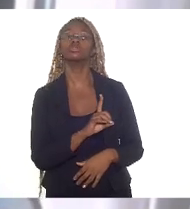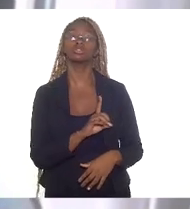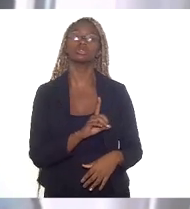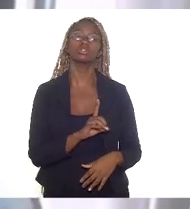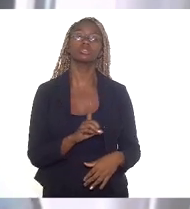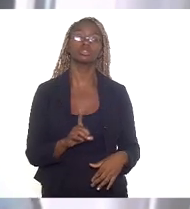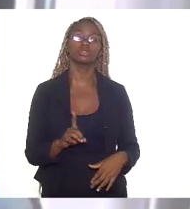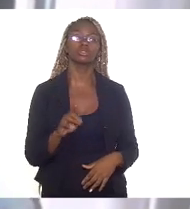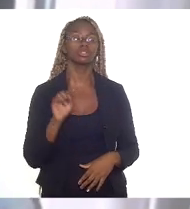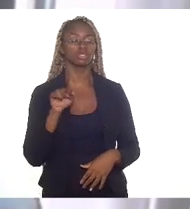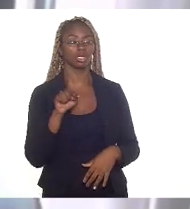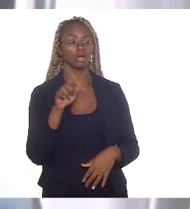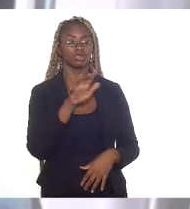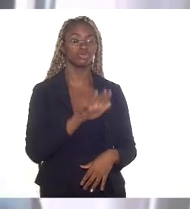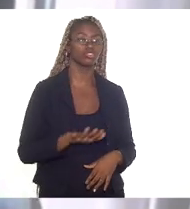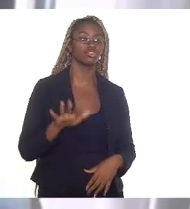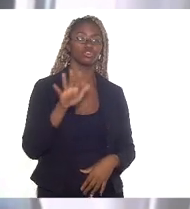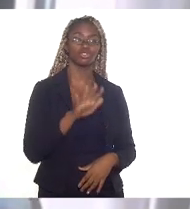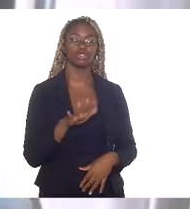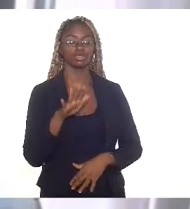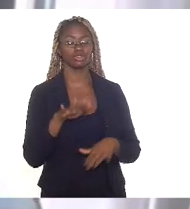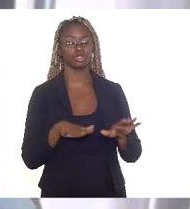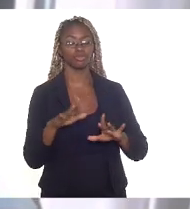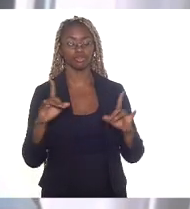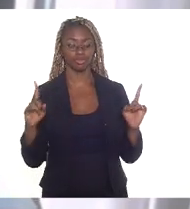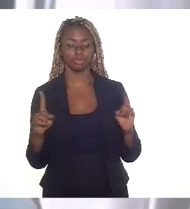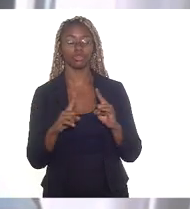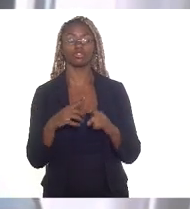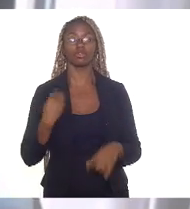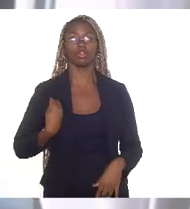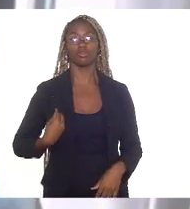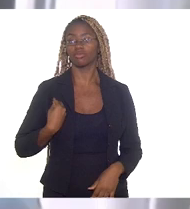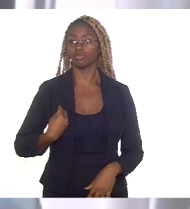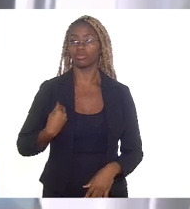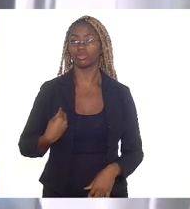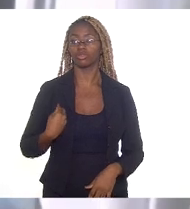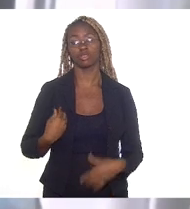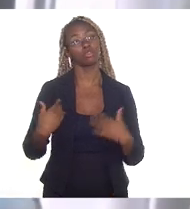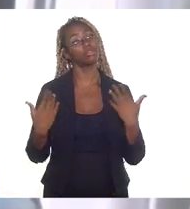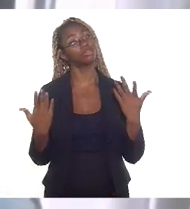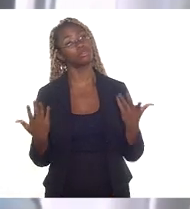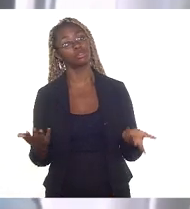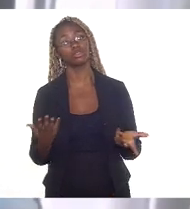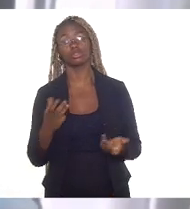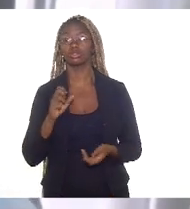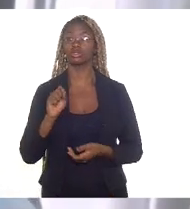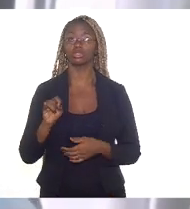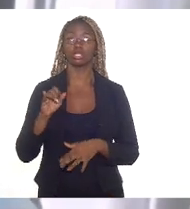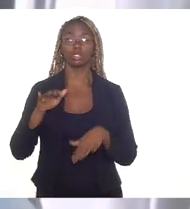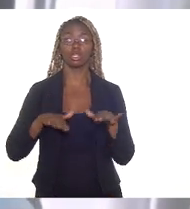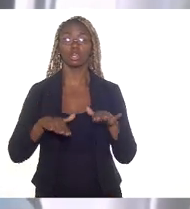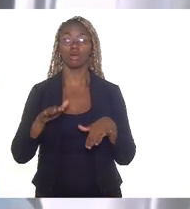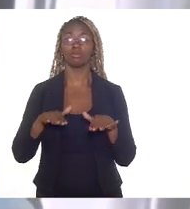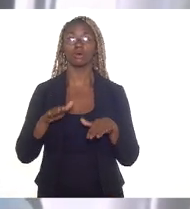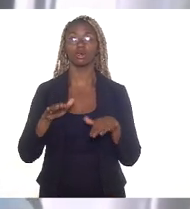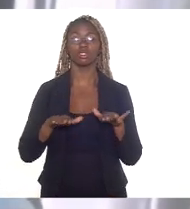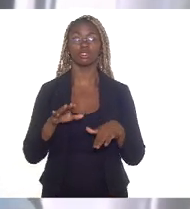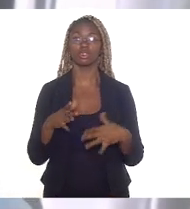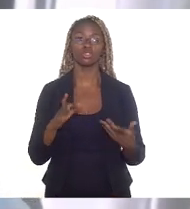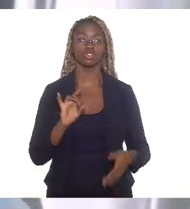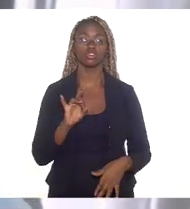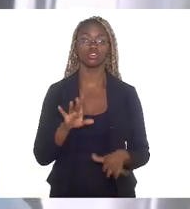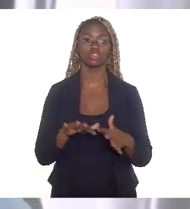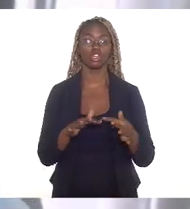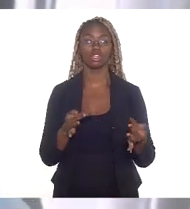pessoas, em geral, podem abreviar até as suas vidas, né? Consequentemente, se dependerem meramente, deputada Marta Rocha,